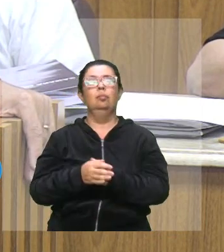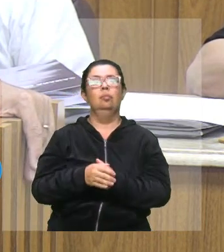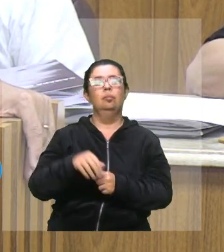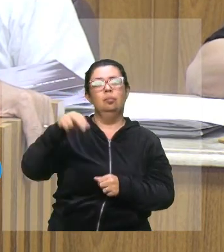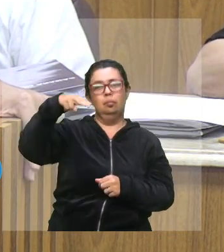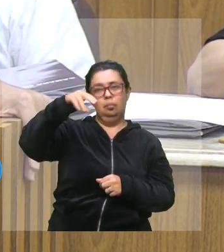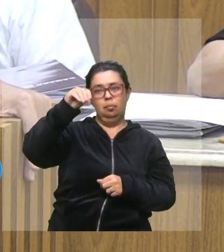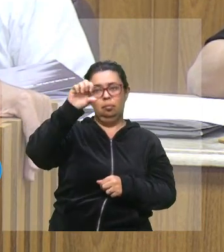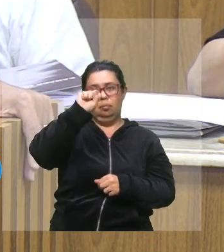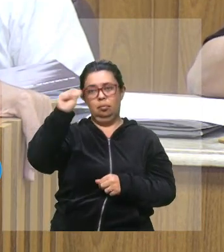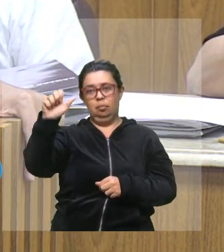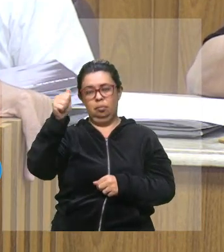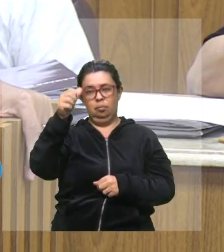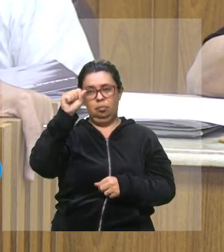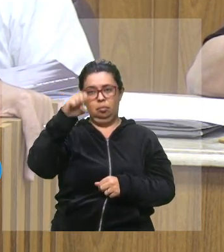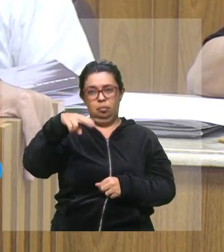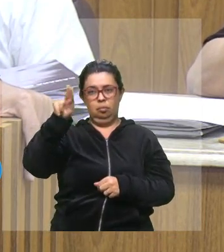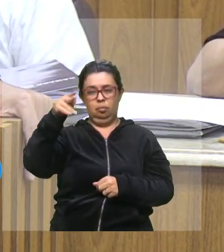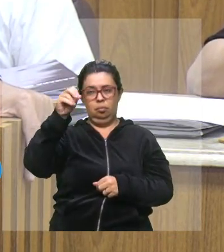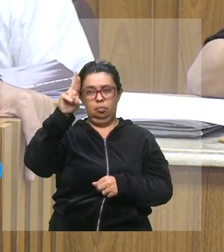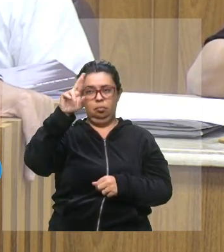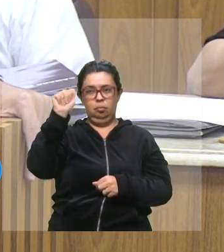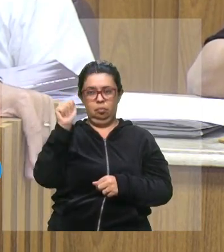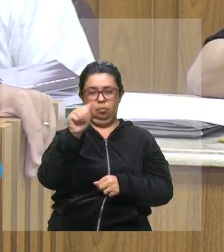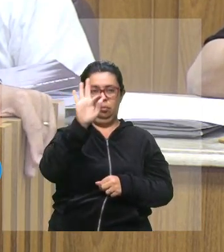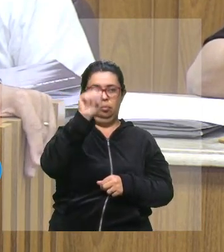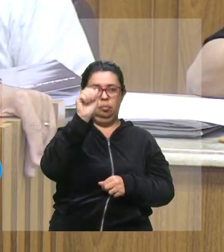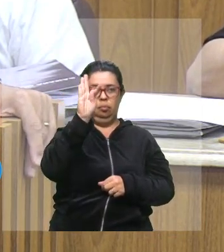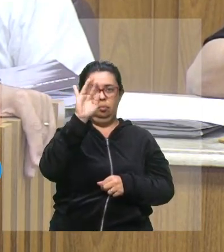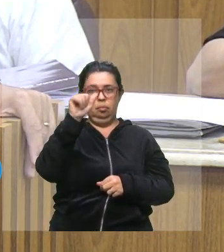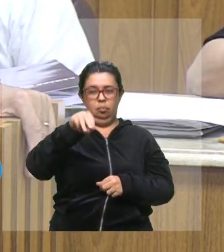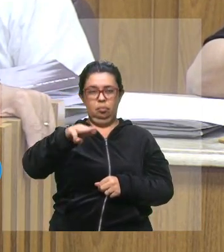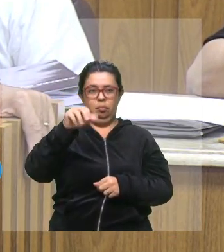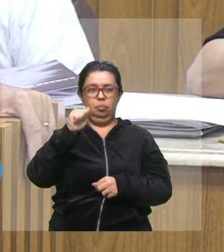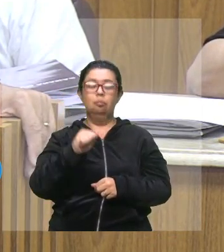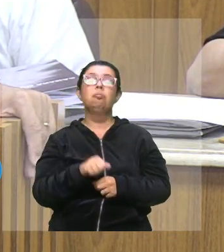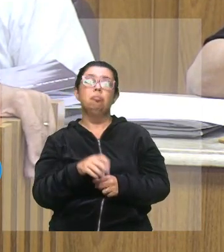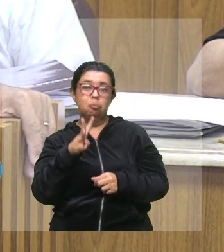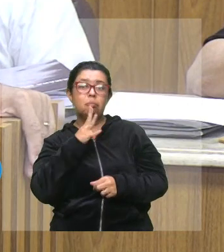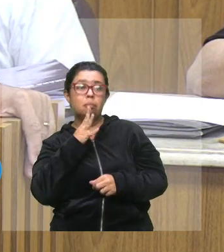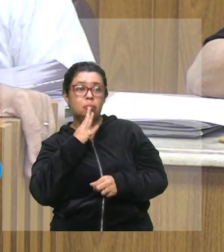Senhora de Fátima, né? Conjunto Habitacional Nossa Senhora de Fátima, também conhecido como